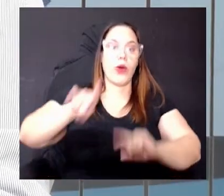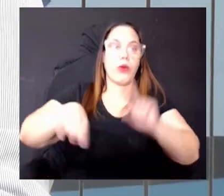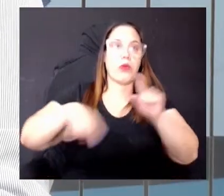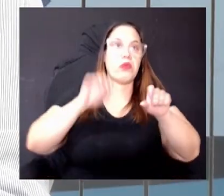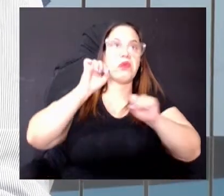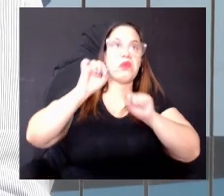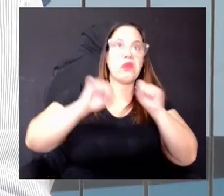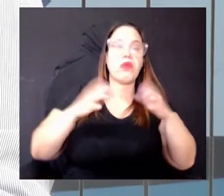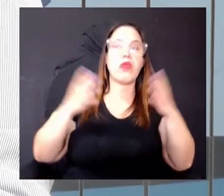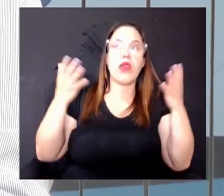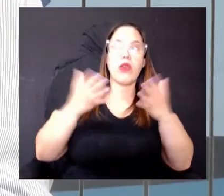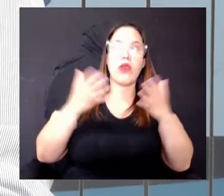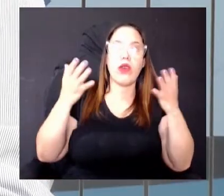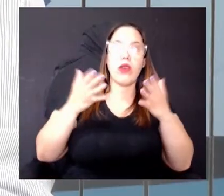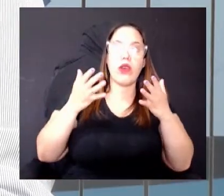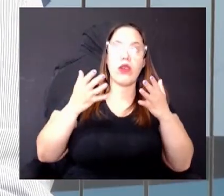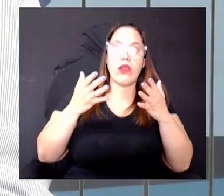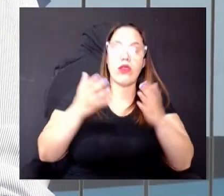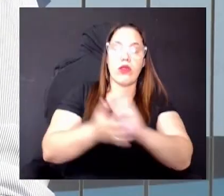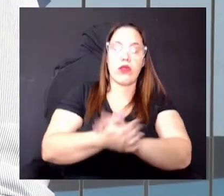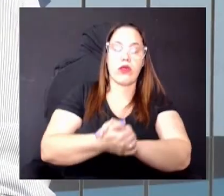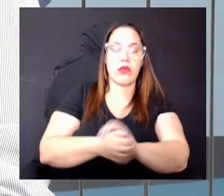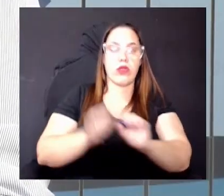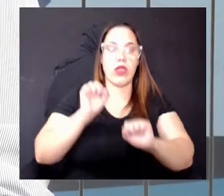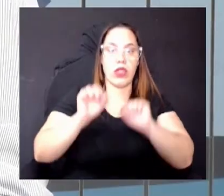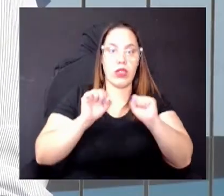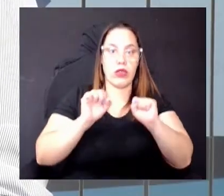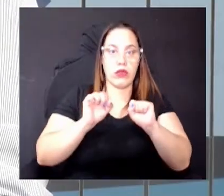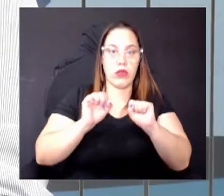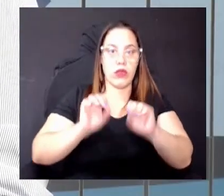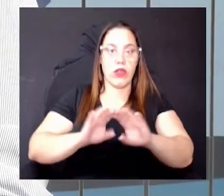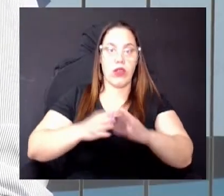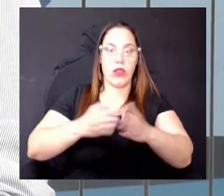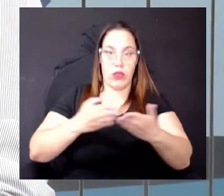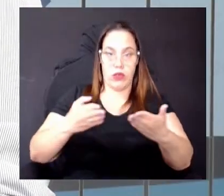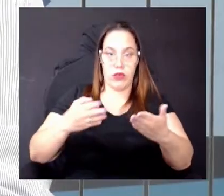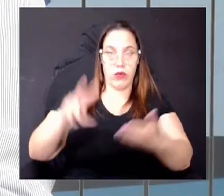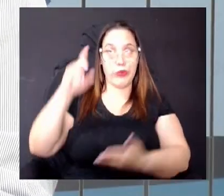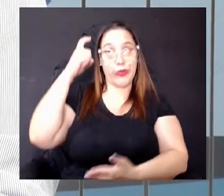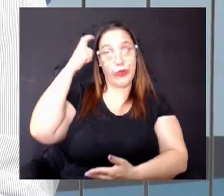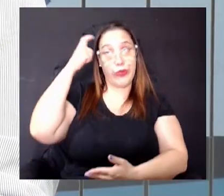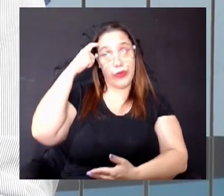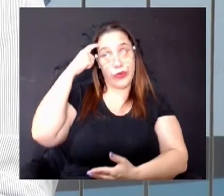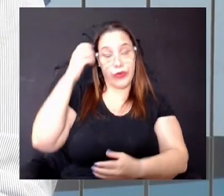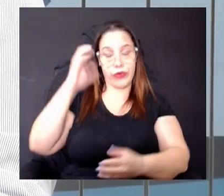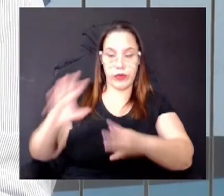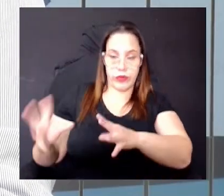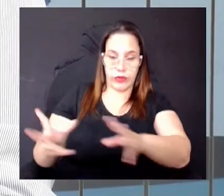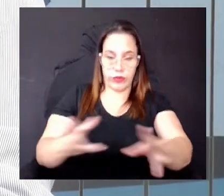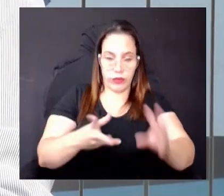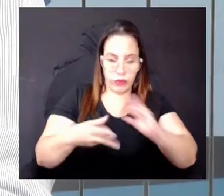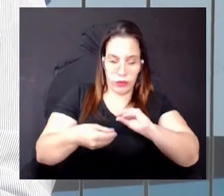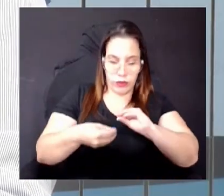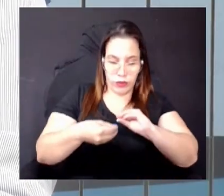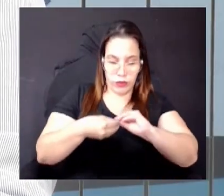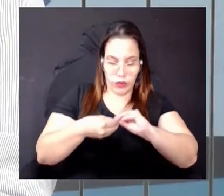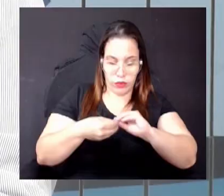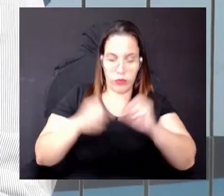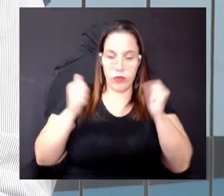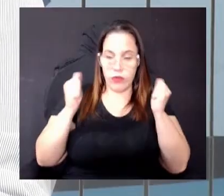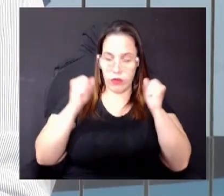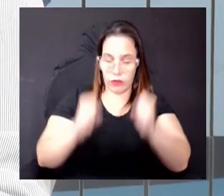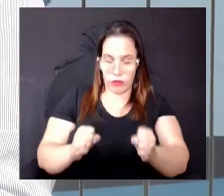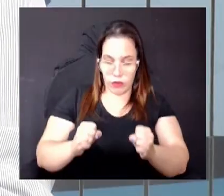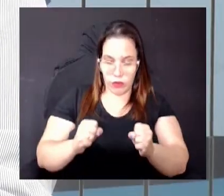deve levar em consideração. Sobretudo a ideia da sustentabilidade. Então, se existe a possibilidade da gente